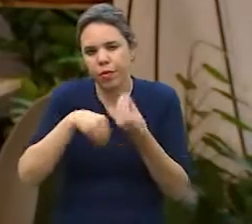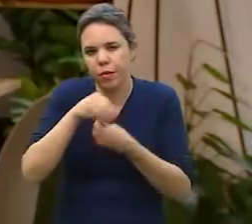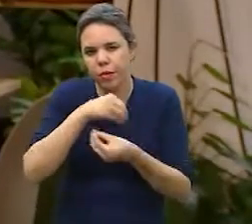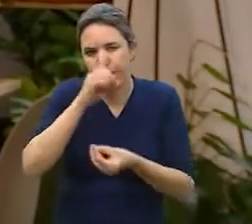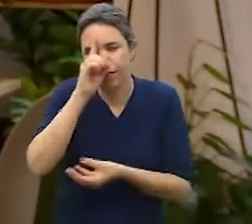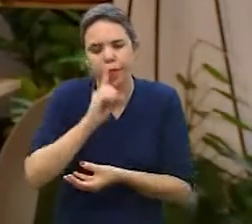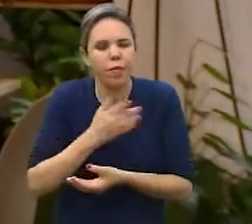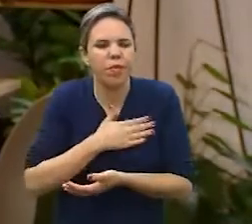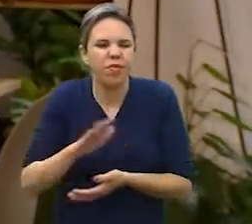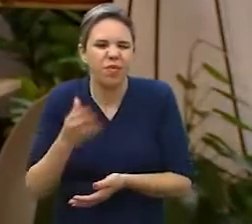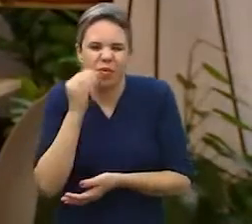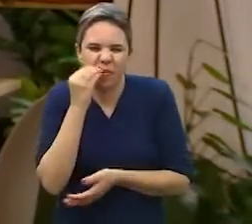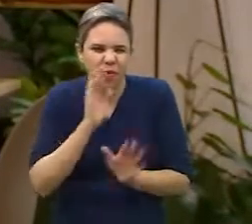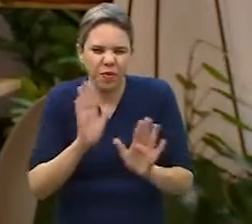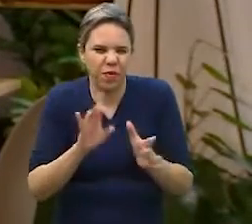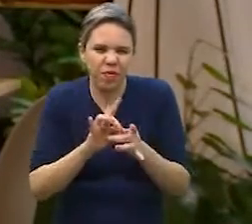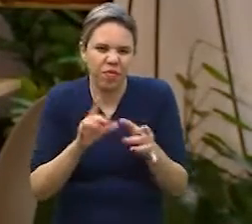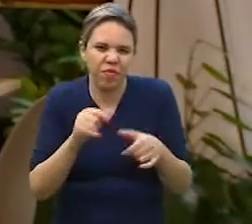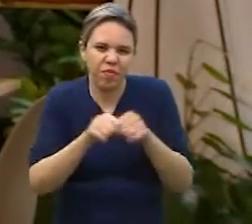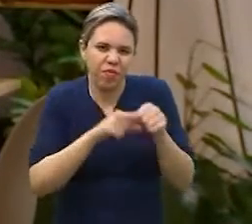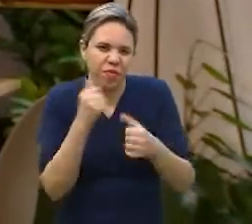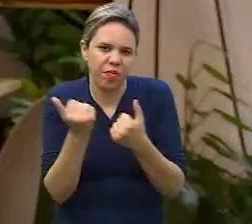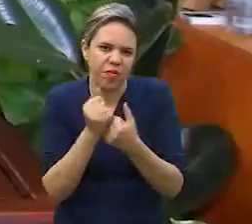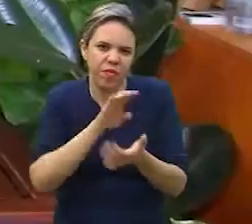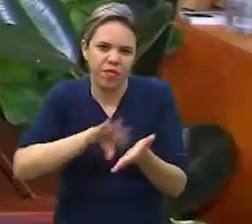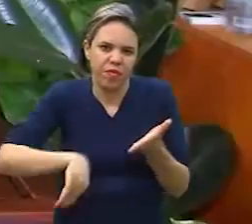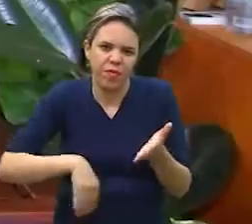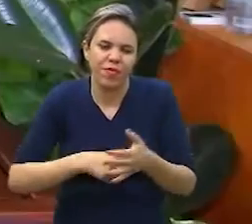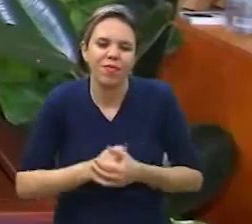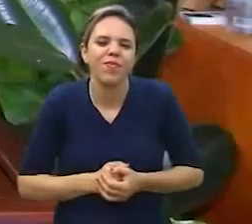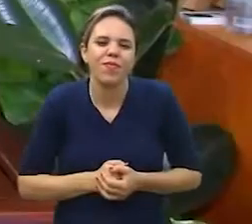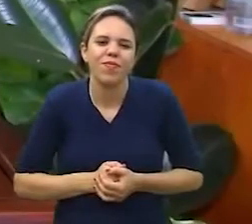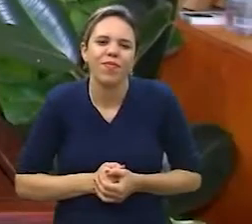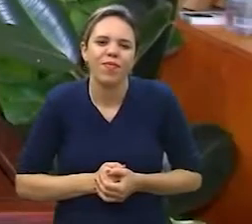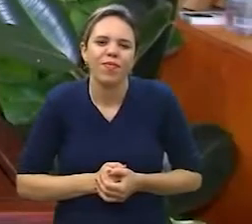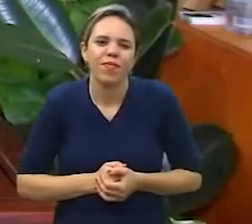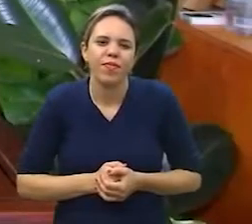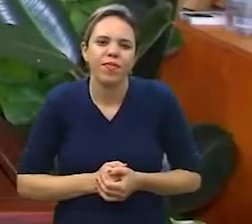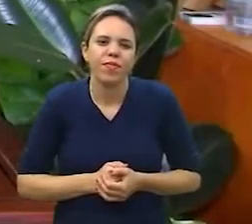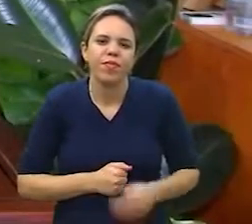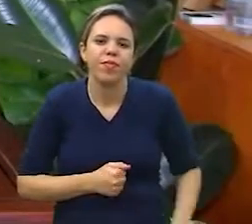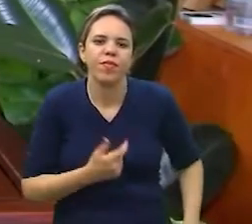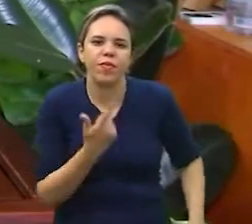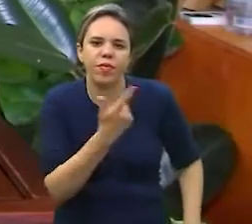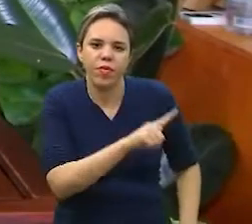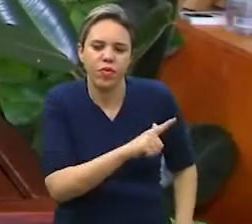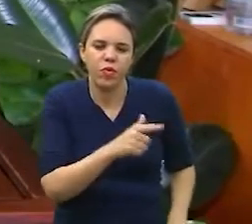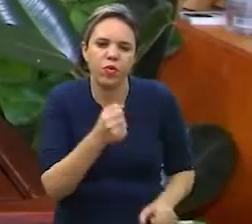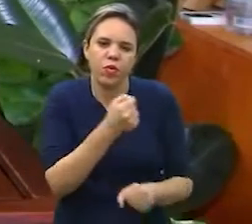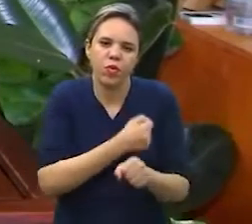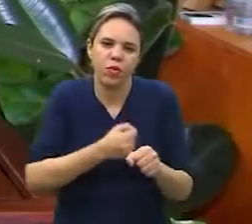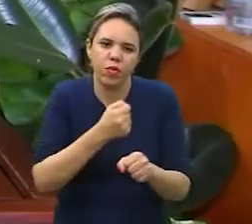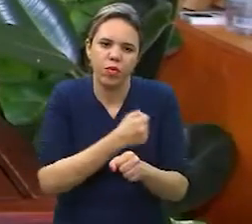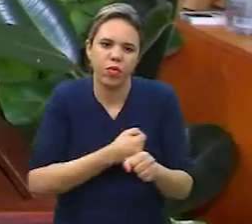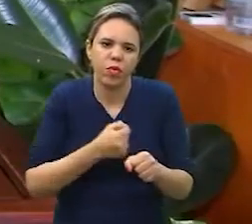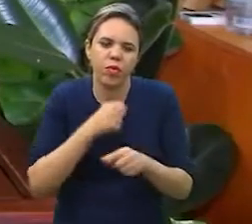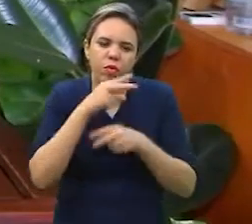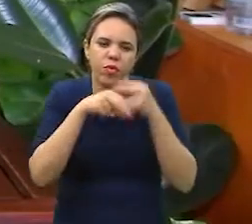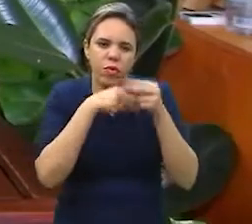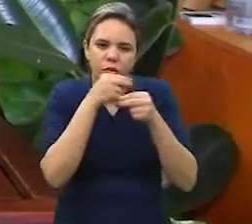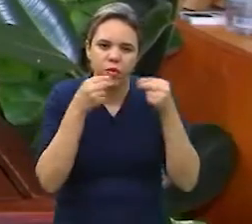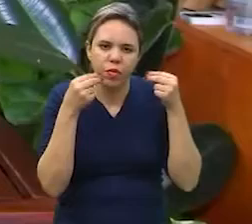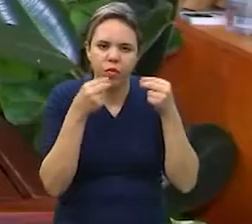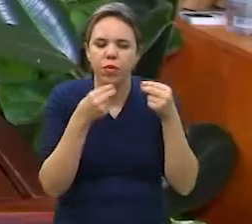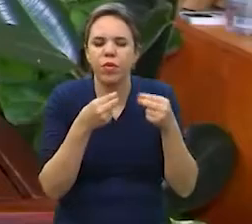não quiser também, não gosto de limão, fica à vontade de tirar. Né? E aí, passando para nossa outra receita, que é o bombom. O